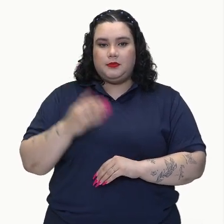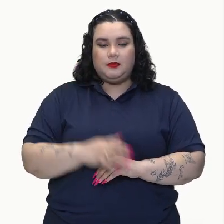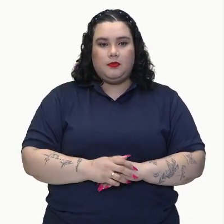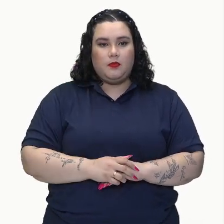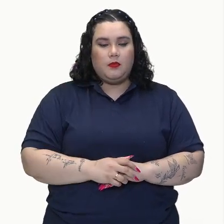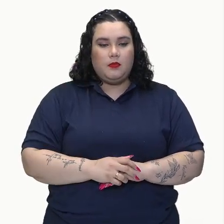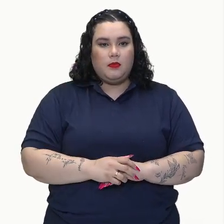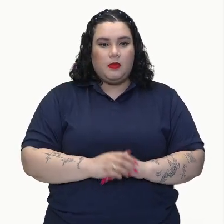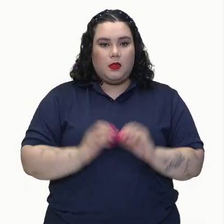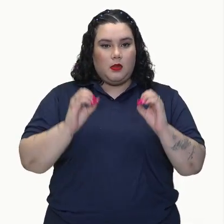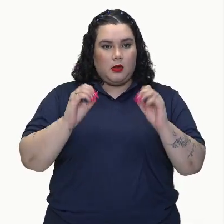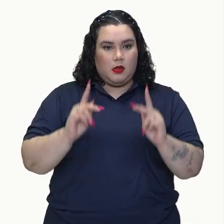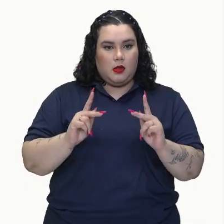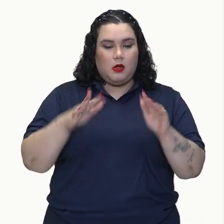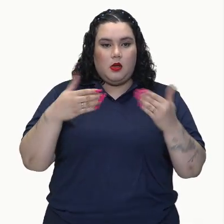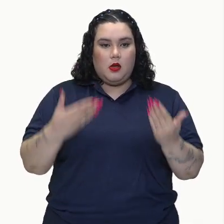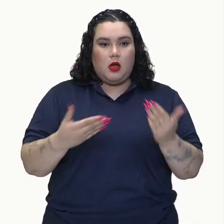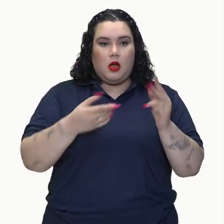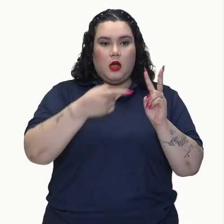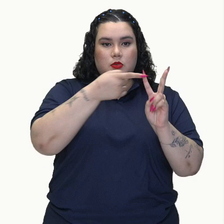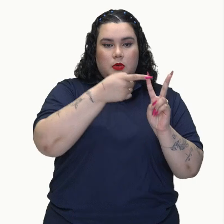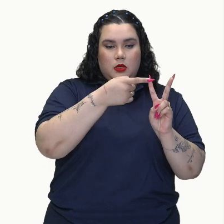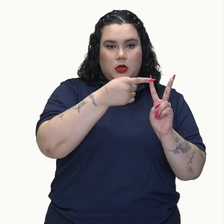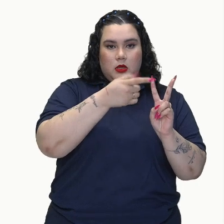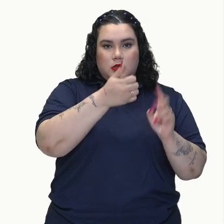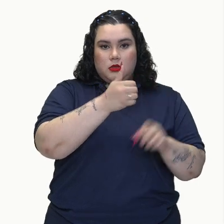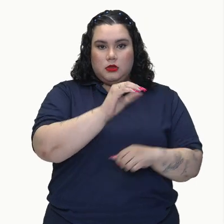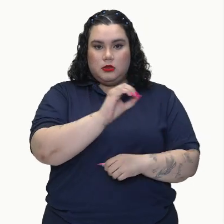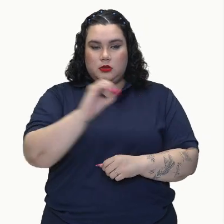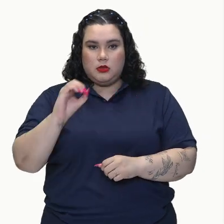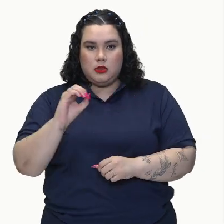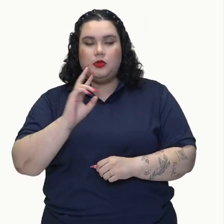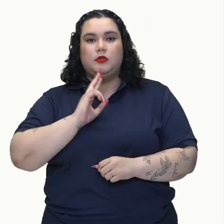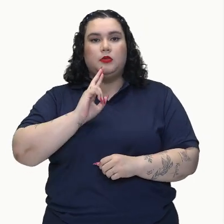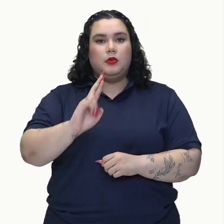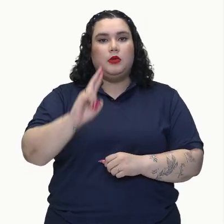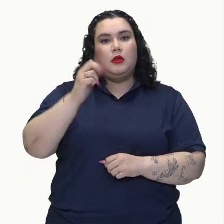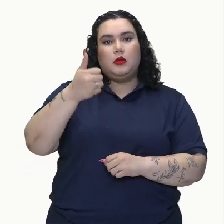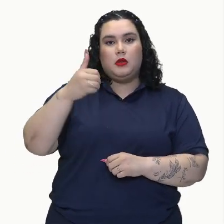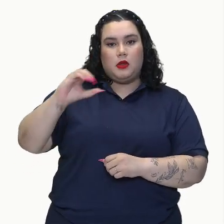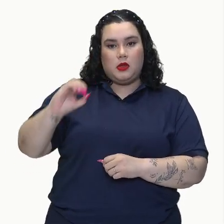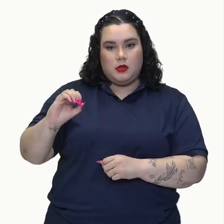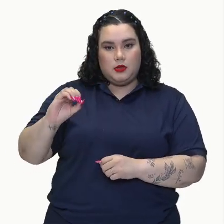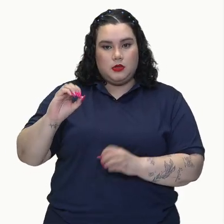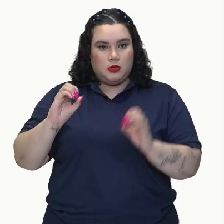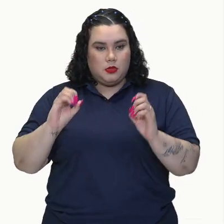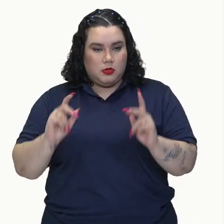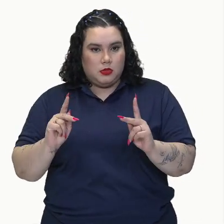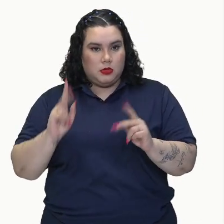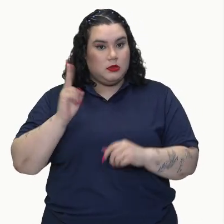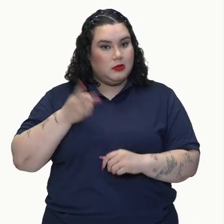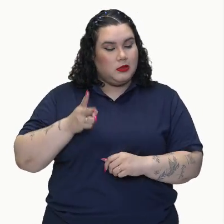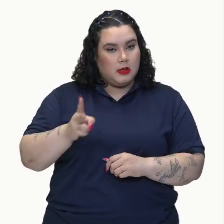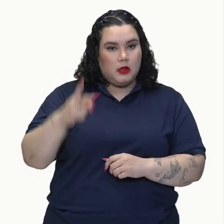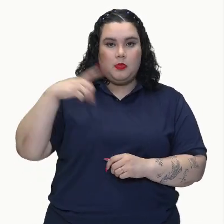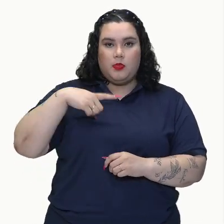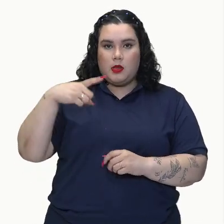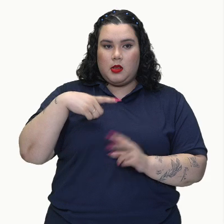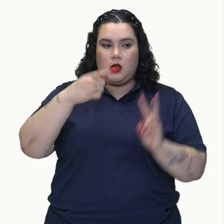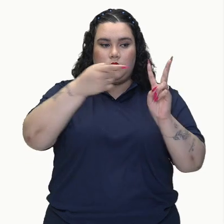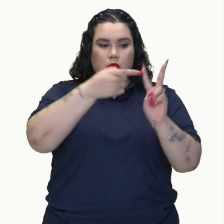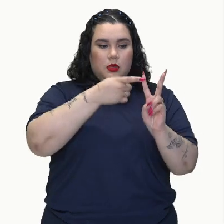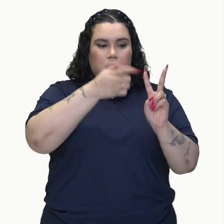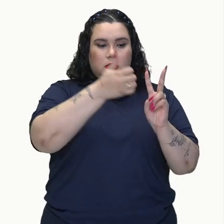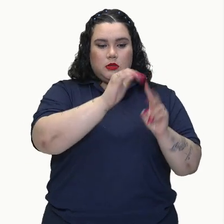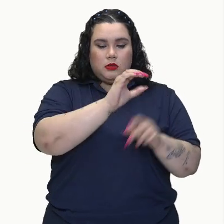Beleza? Então, a raiz quadrada de 100, nesse caso, é 10. Tá bom? Toda vez que eu tenho uma raiz quadrada de 100,